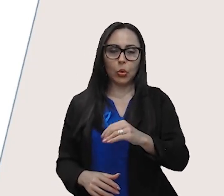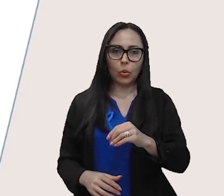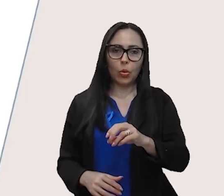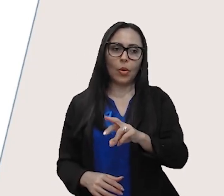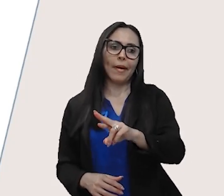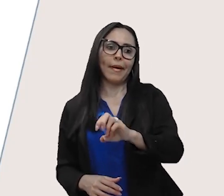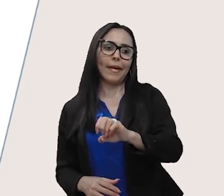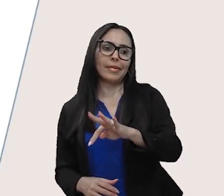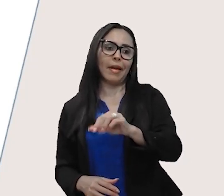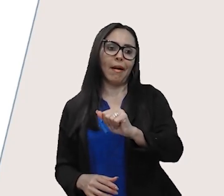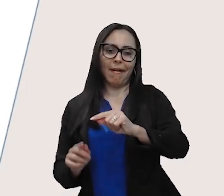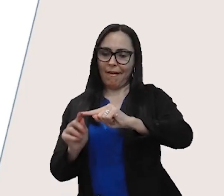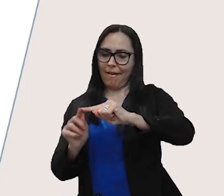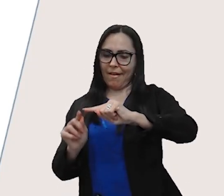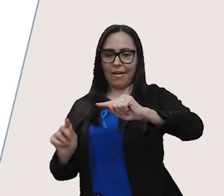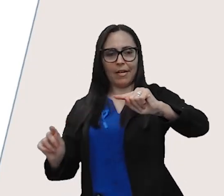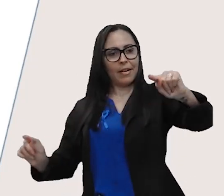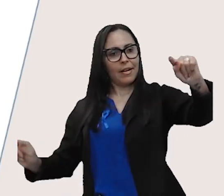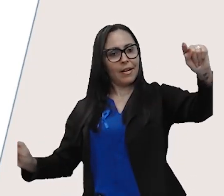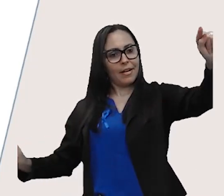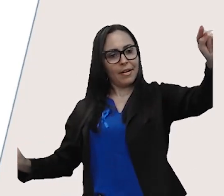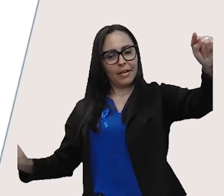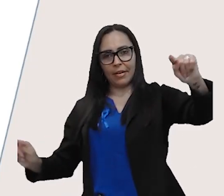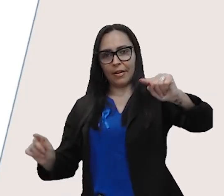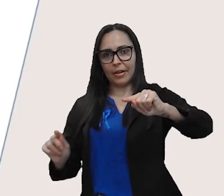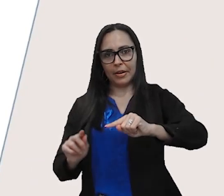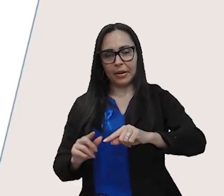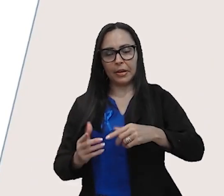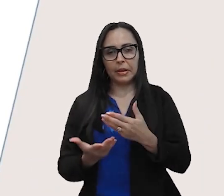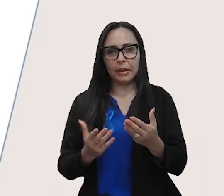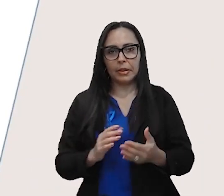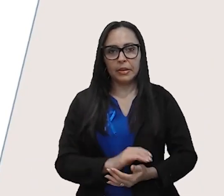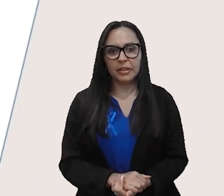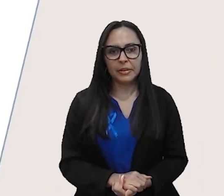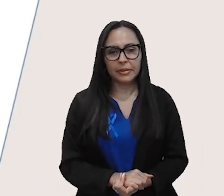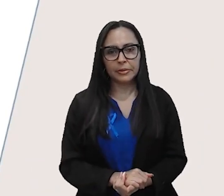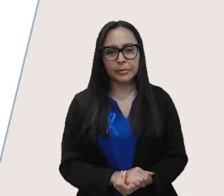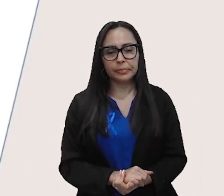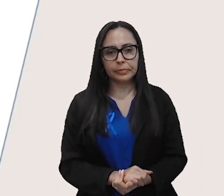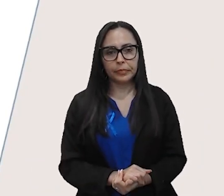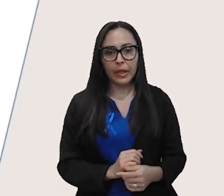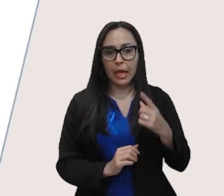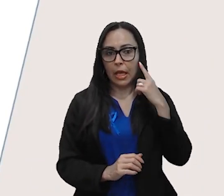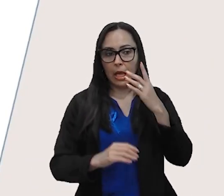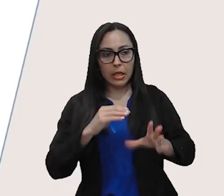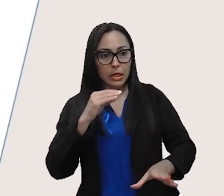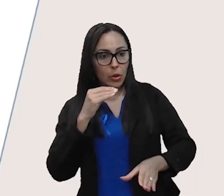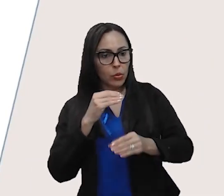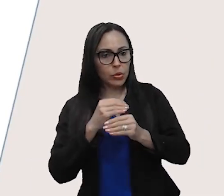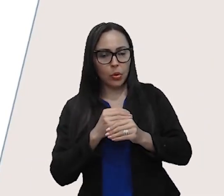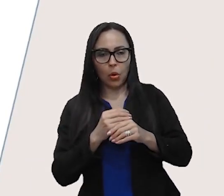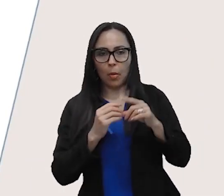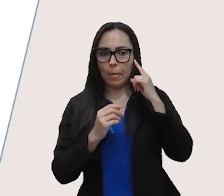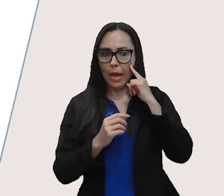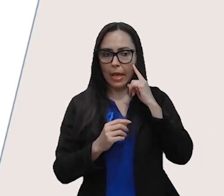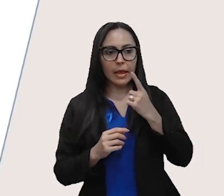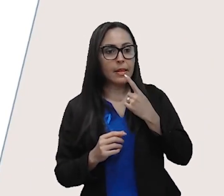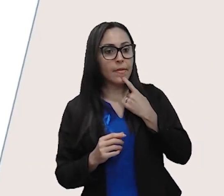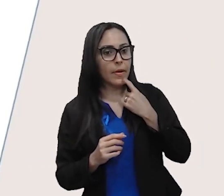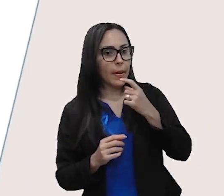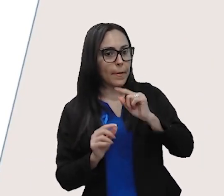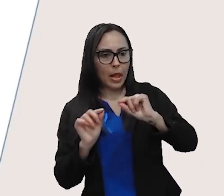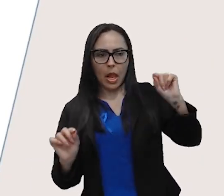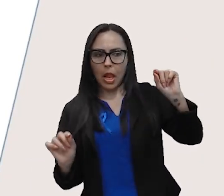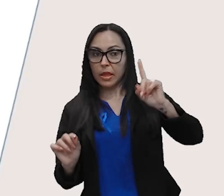reta, que nem tem início e nem tem fim. Ela não se completa aí nessa linha vermelha que você está